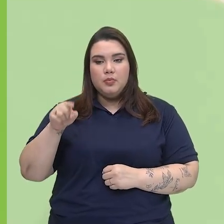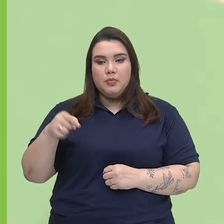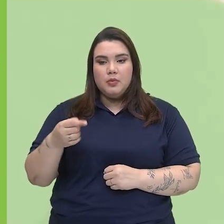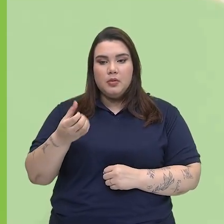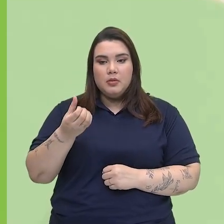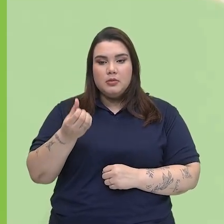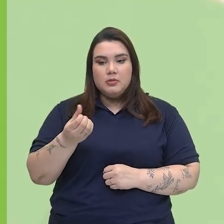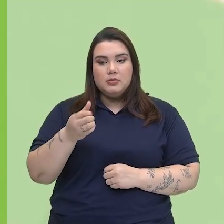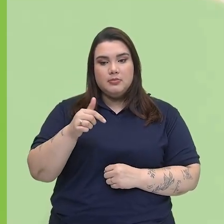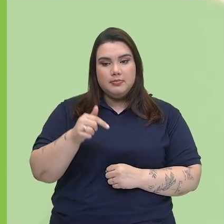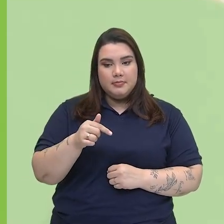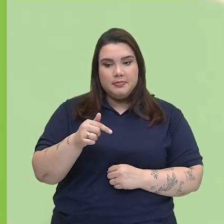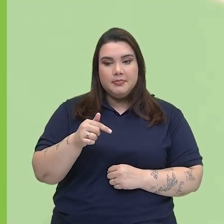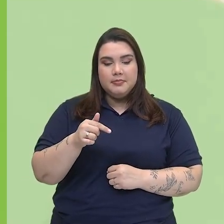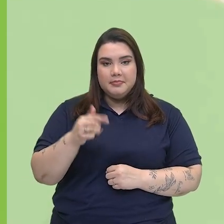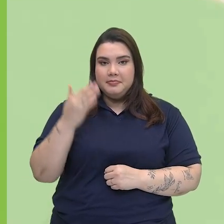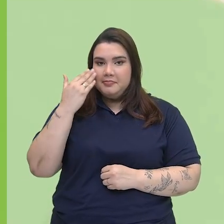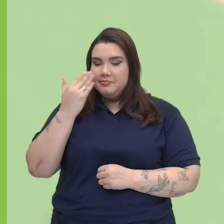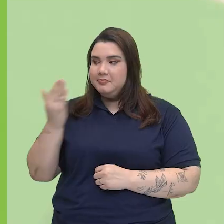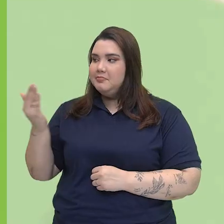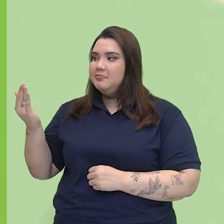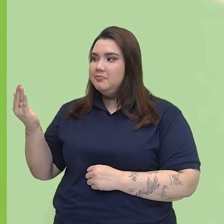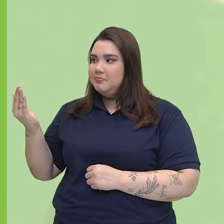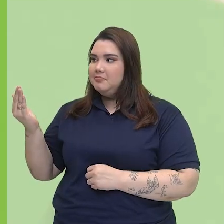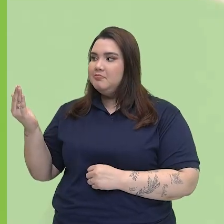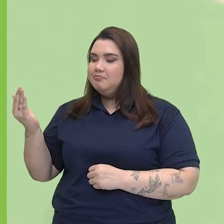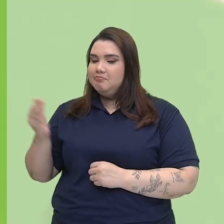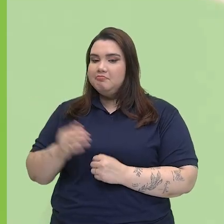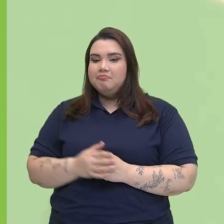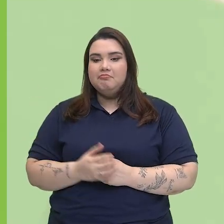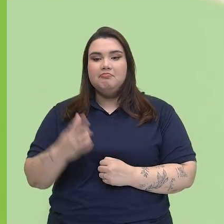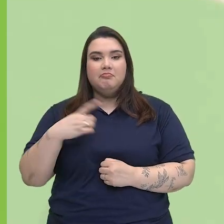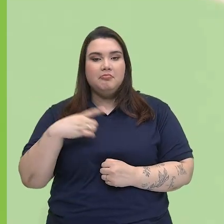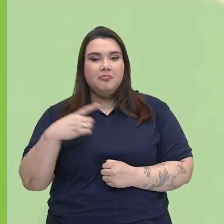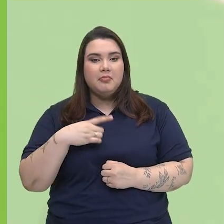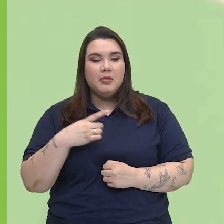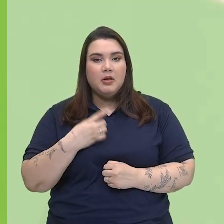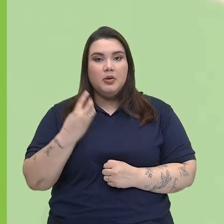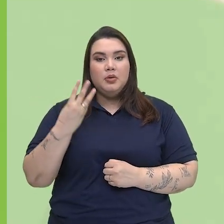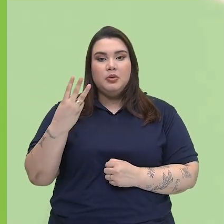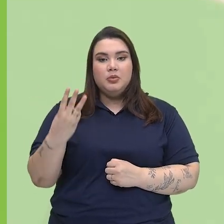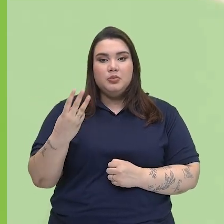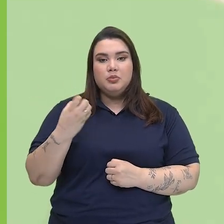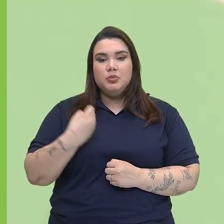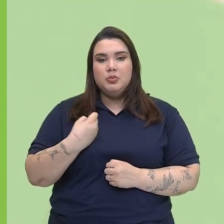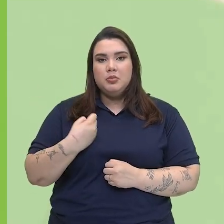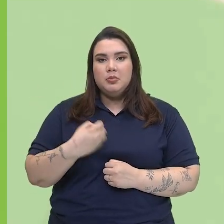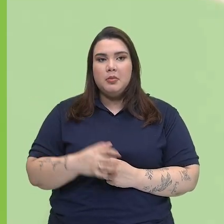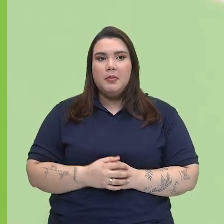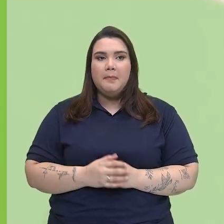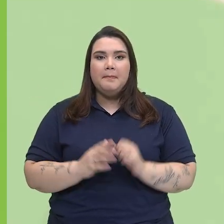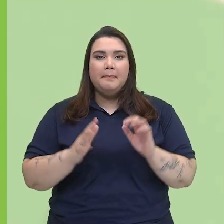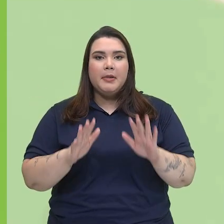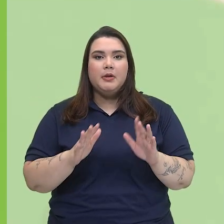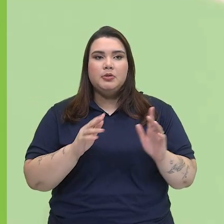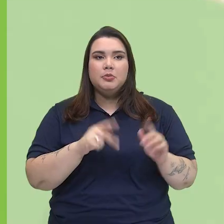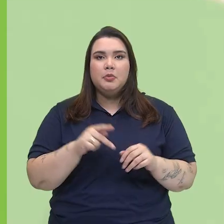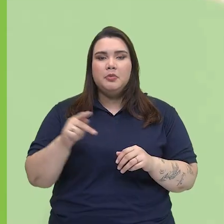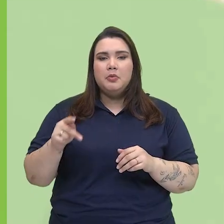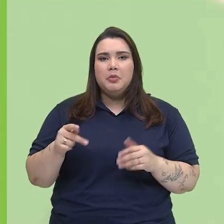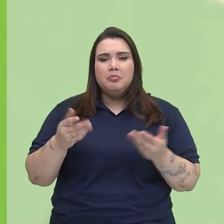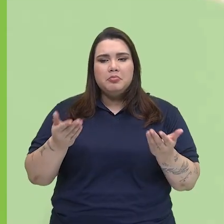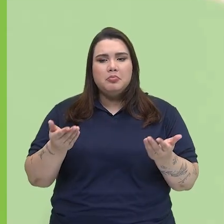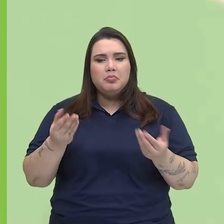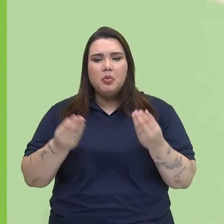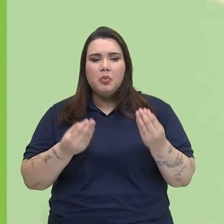aqui ao lado para você. Ele tem 3 algarismos significativos. A pessoa, mas professor, não tem muito segredo